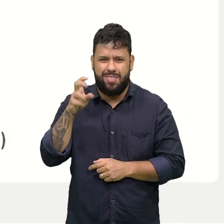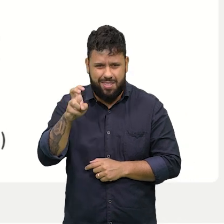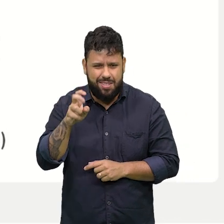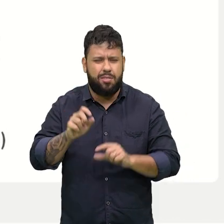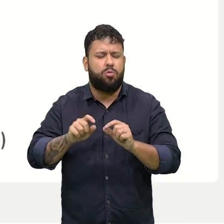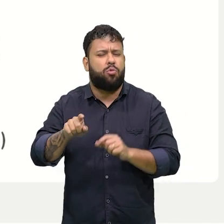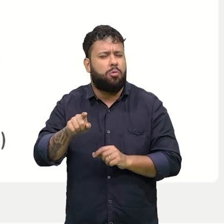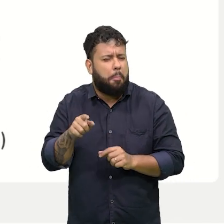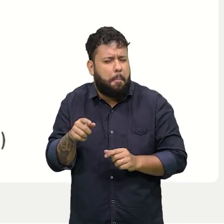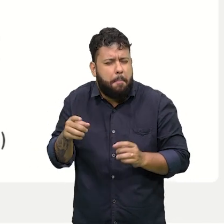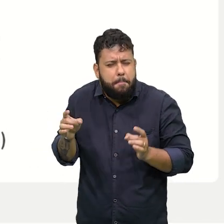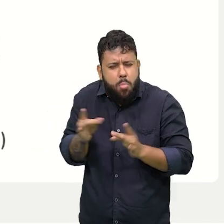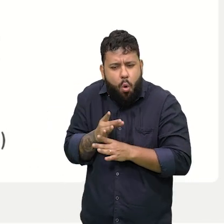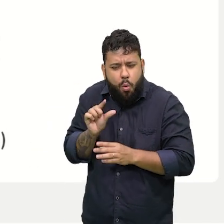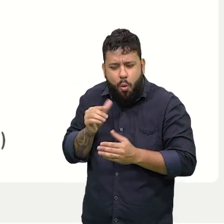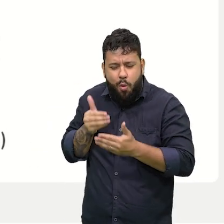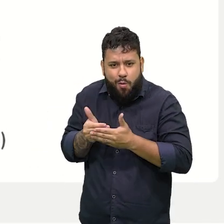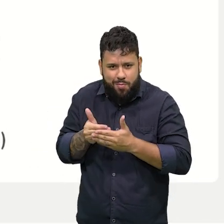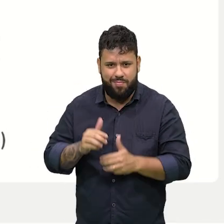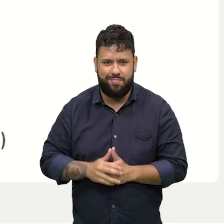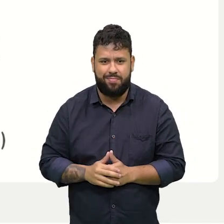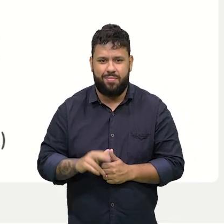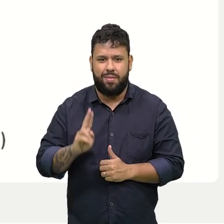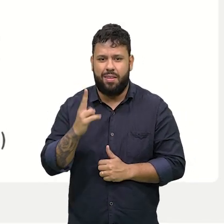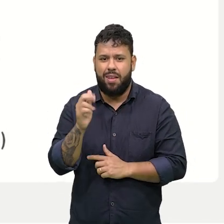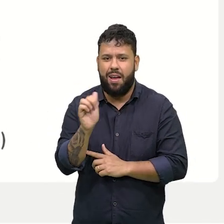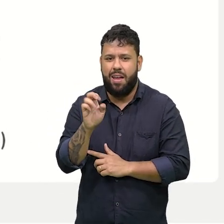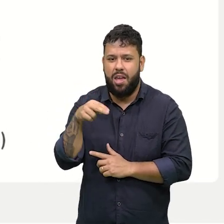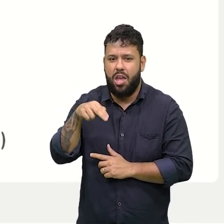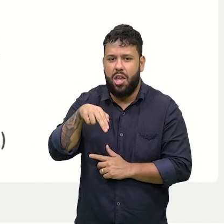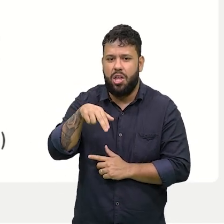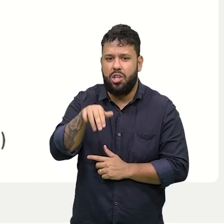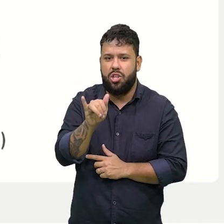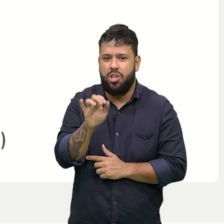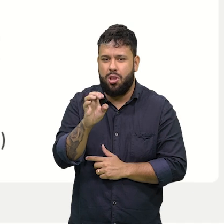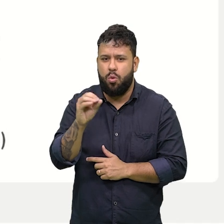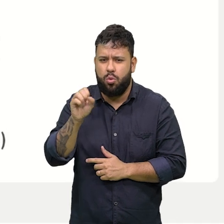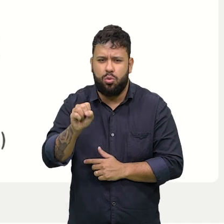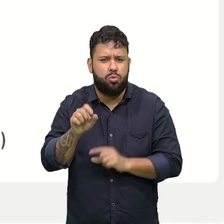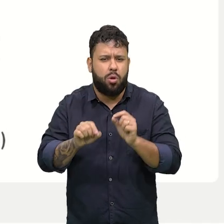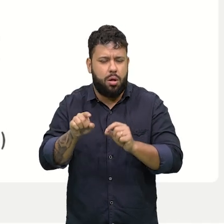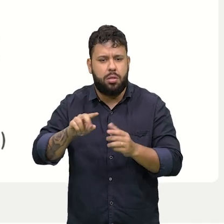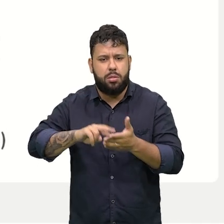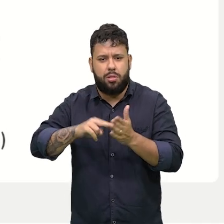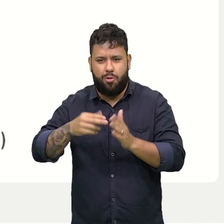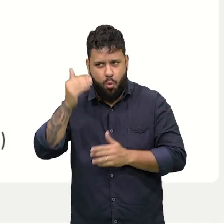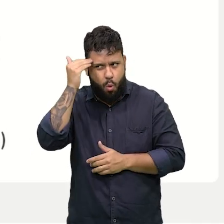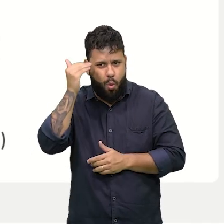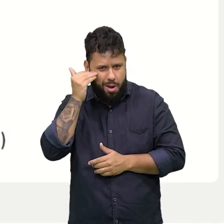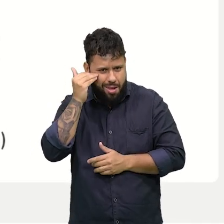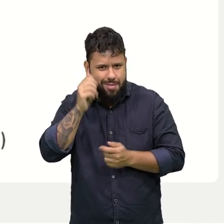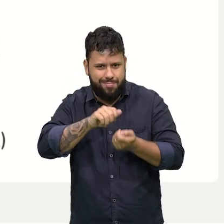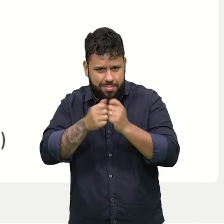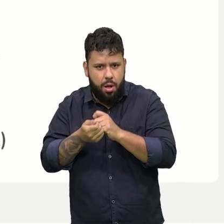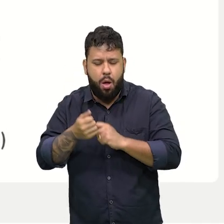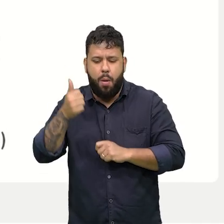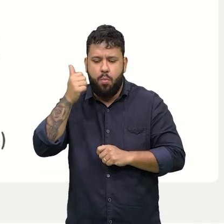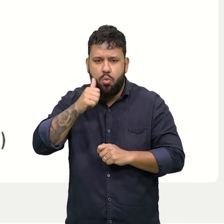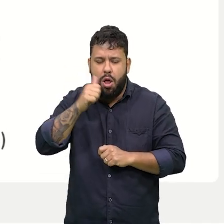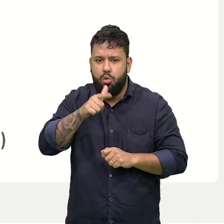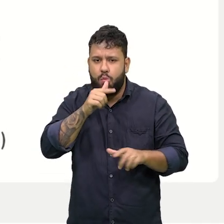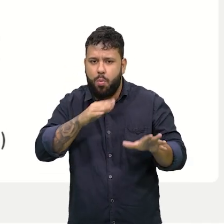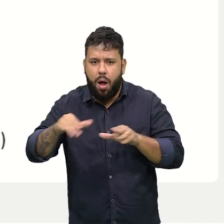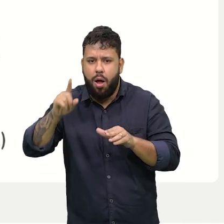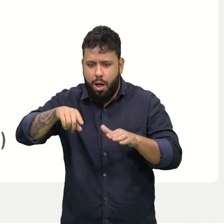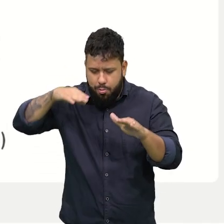2025, questão quentinha pra gente. Aenius, mulher do mar em coreano, são as famosas mergulhadoras